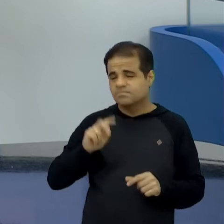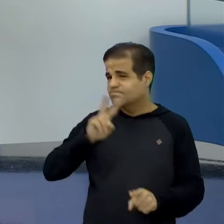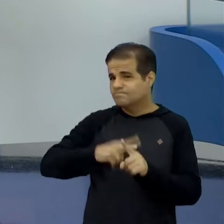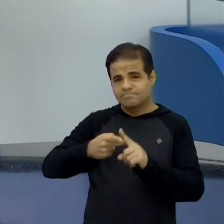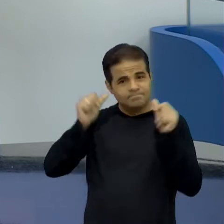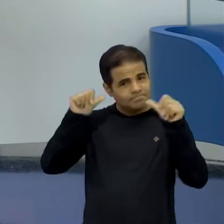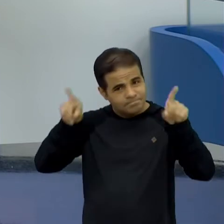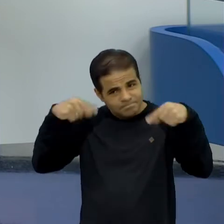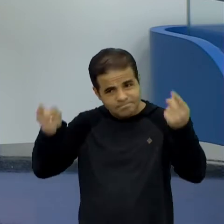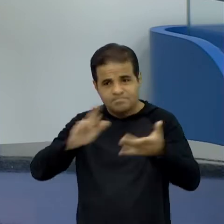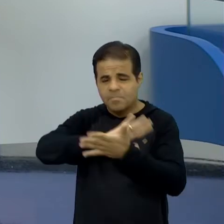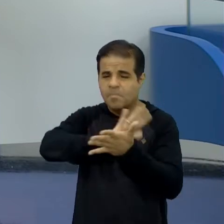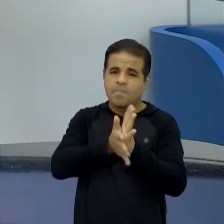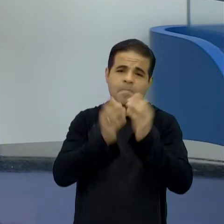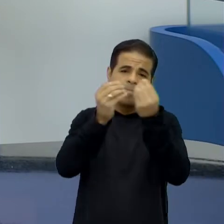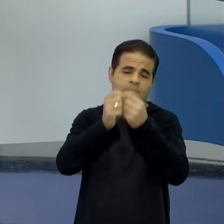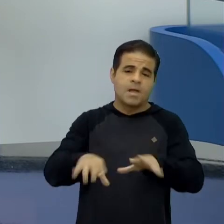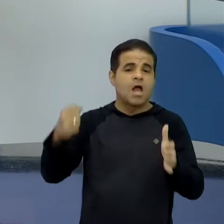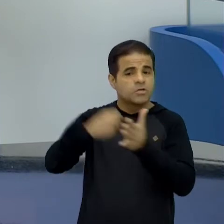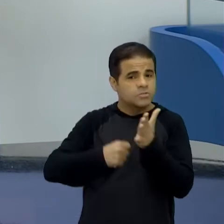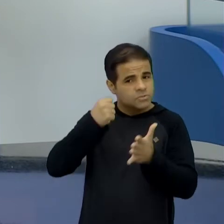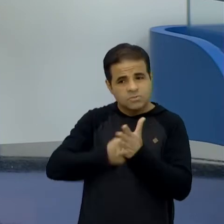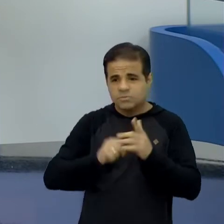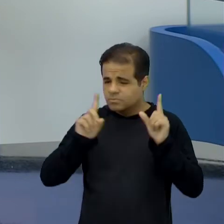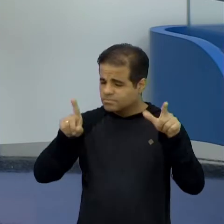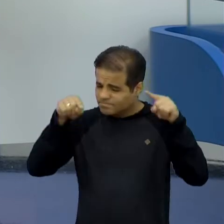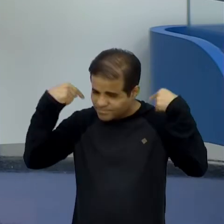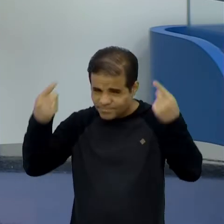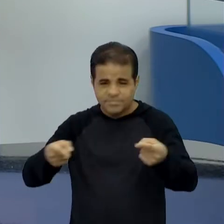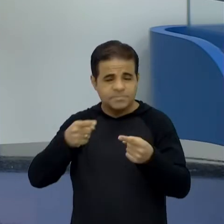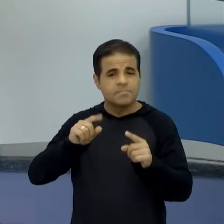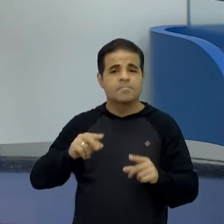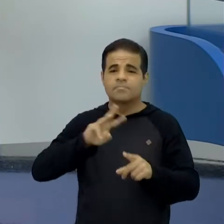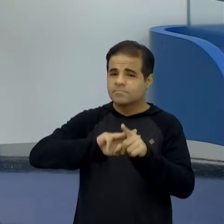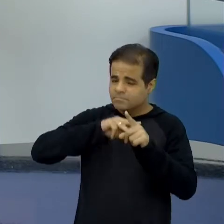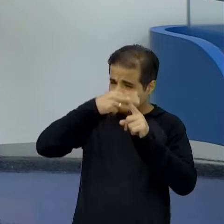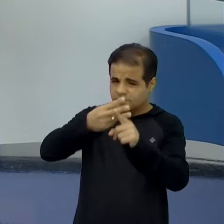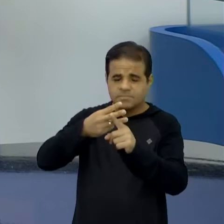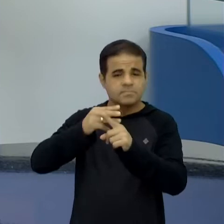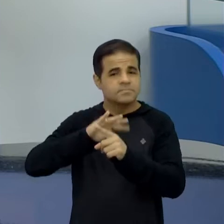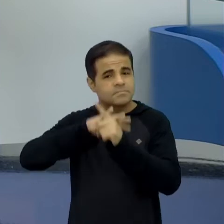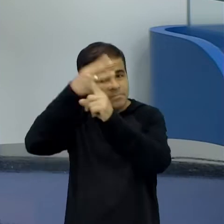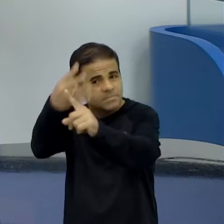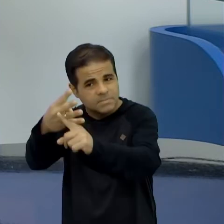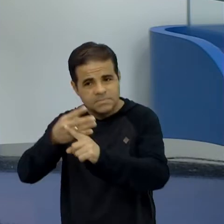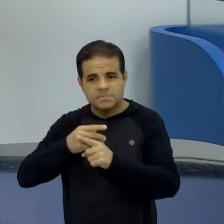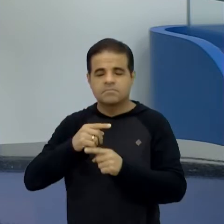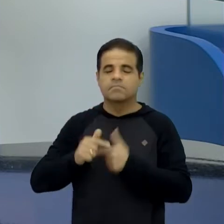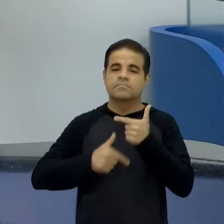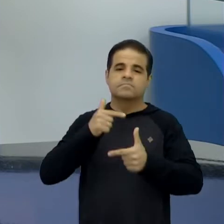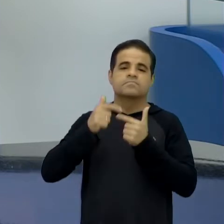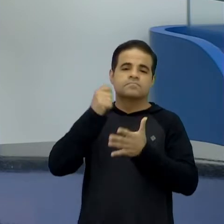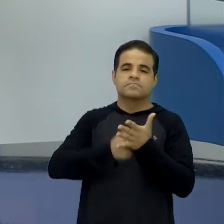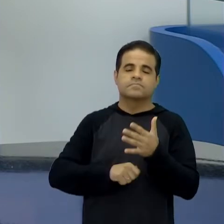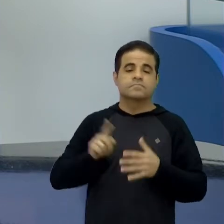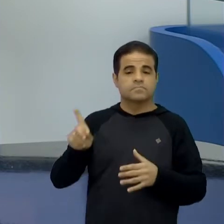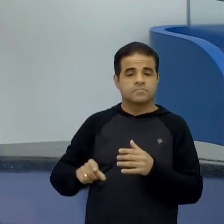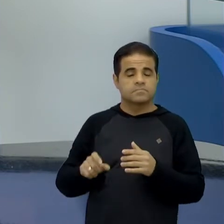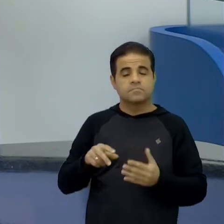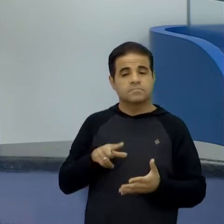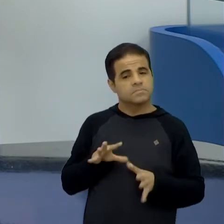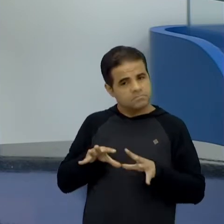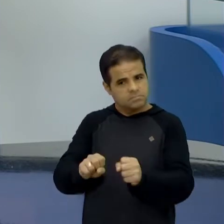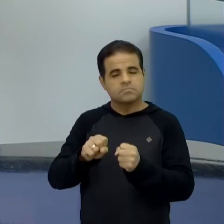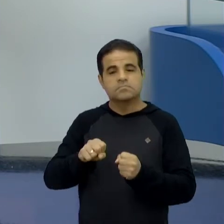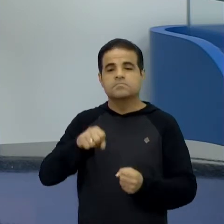duplamente prejudicada, né? Então a luta dela é dobrada, é triplicada ou quadruplicada, sei lá. Porque além dela ter que ocupar um